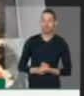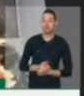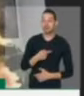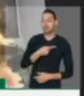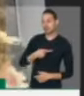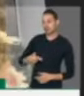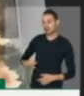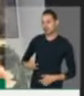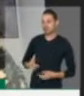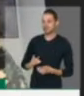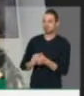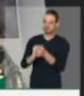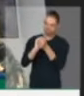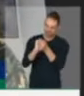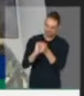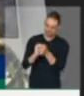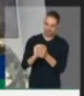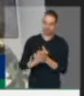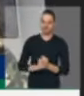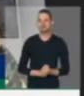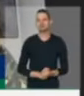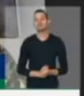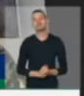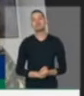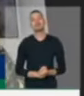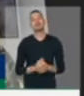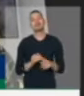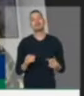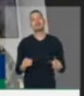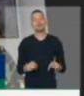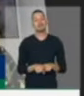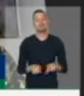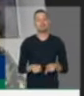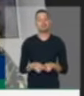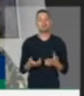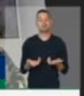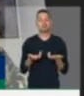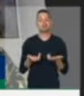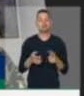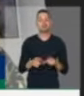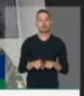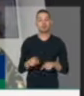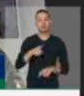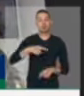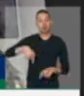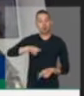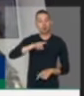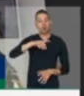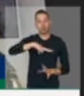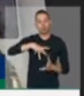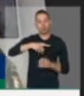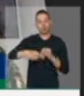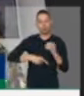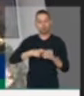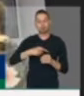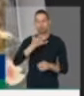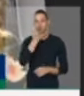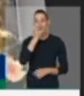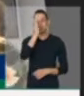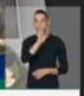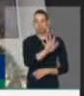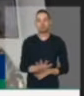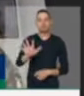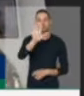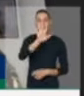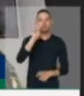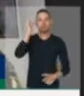primeiro lugar, cumprimentá-lo e seguir aqui no que preocupa hoje a nação brasileira. Veja, a pandemia está